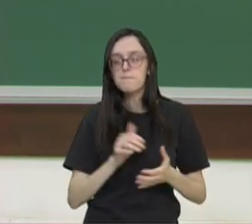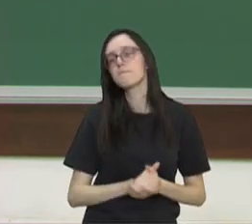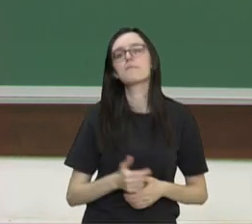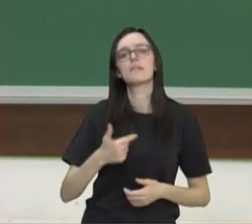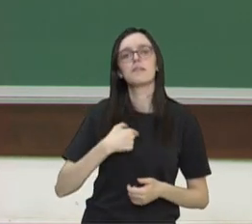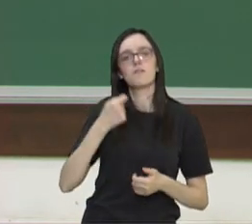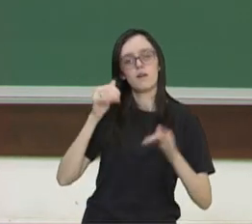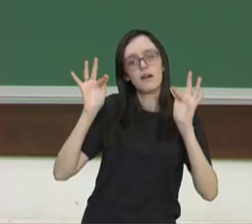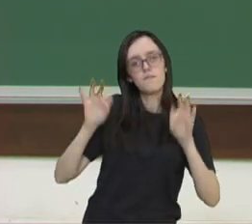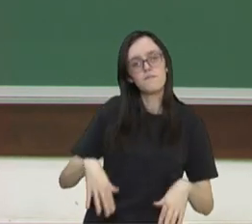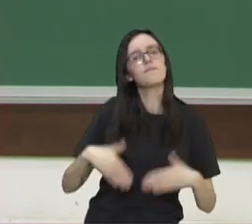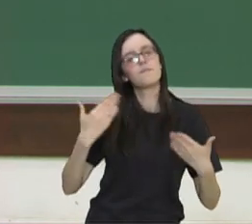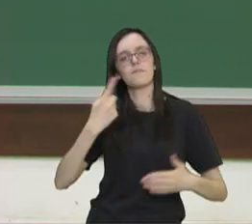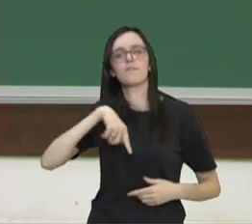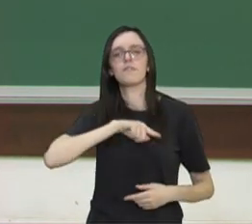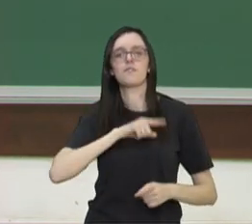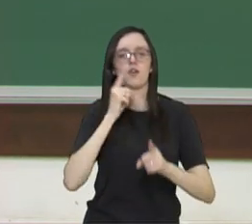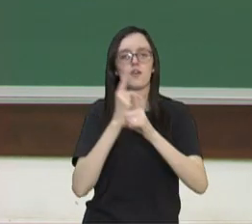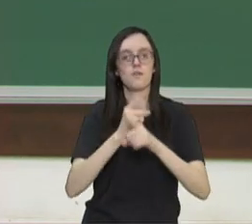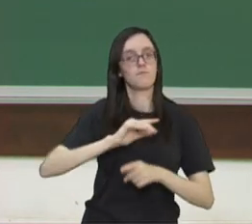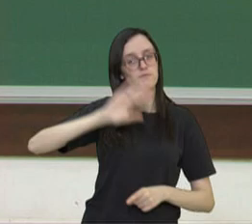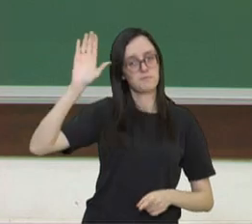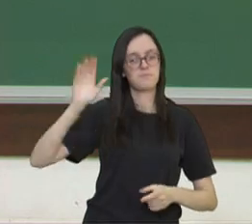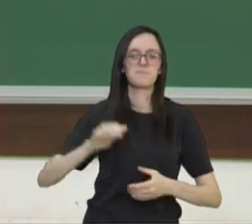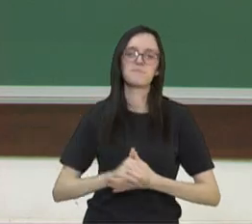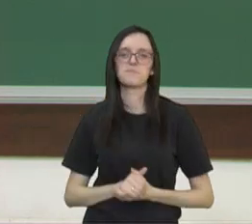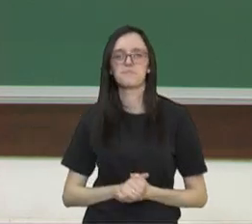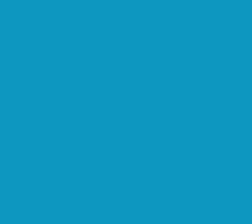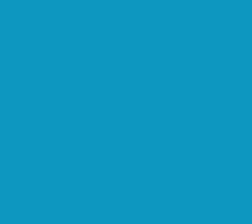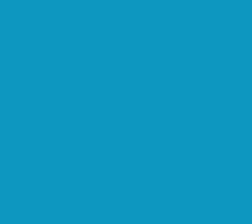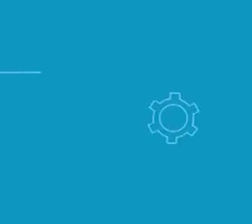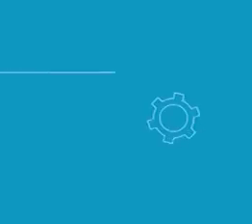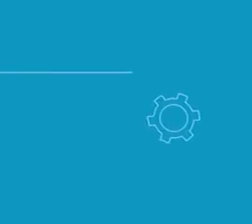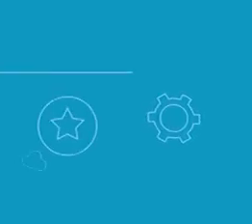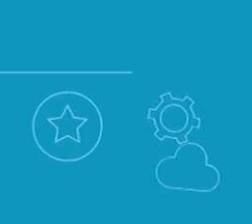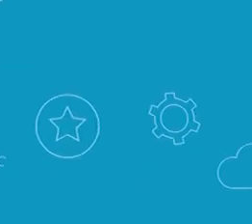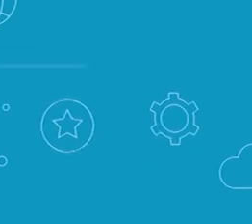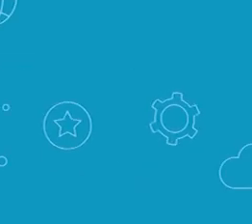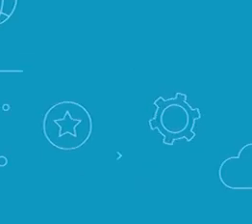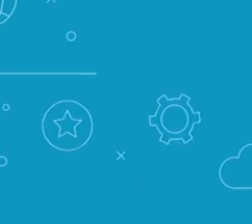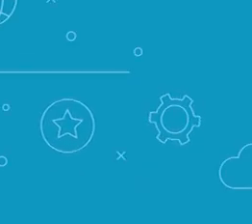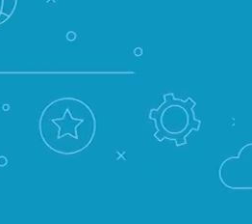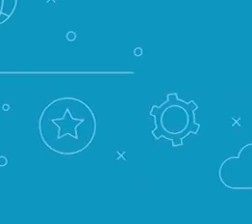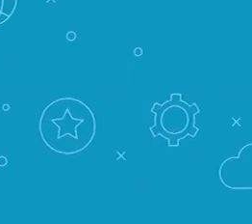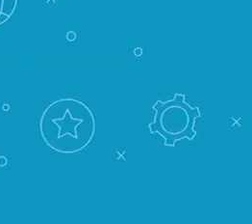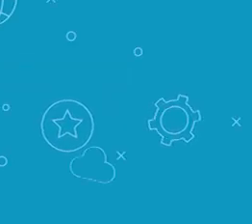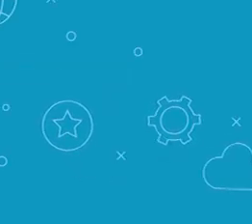Eu vou ficando por aqui e a gente se encontra. Fui!